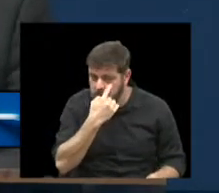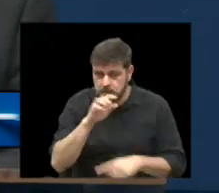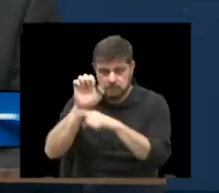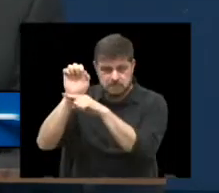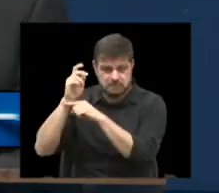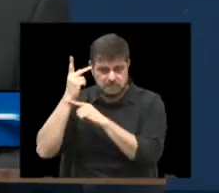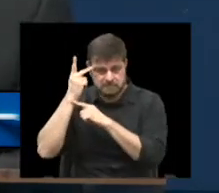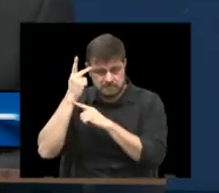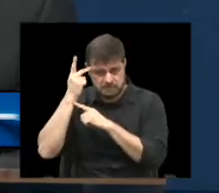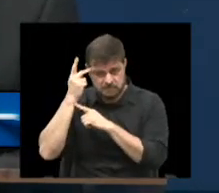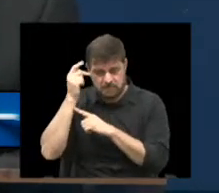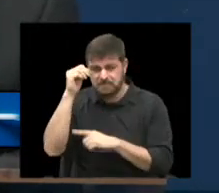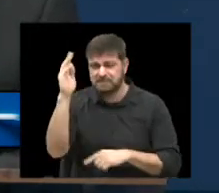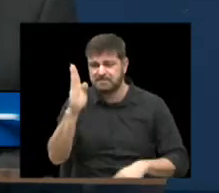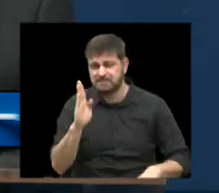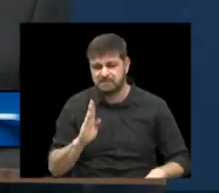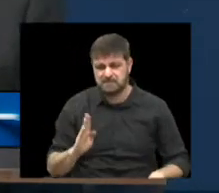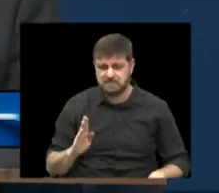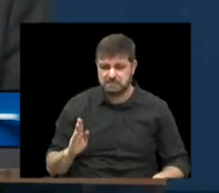e no nosso país